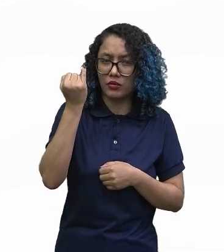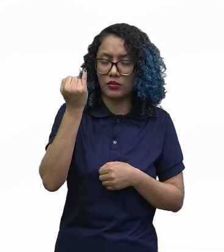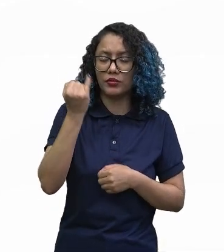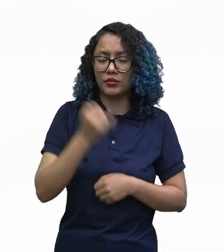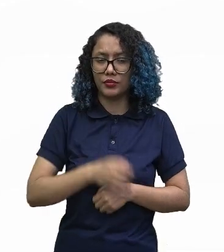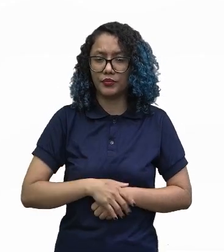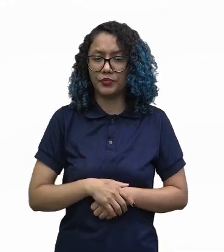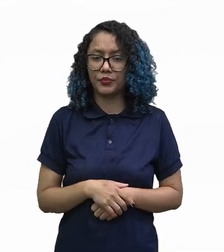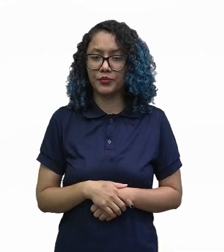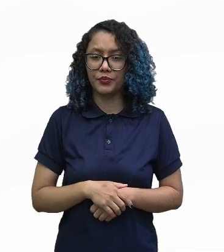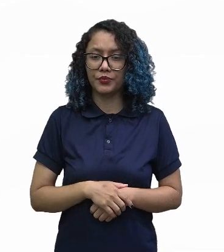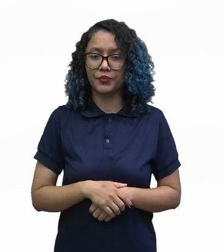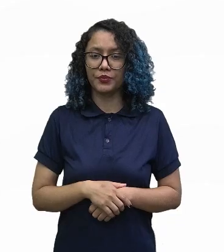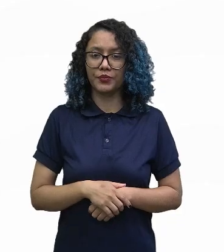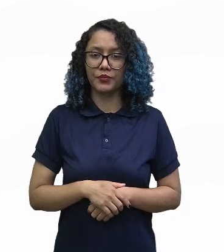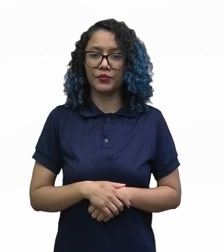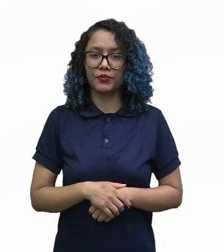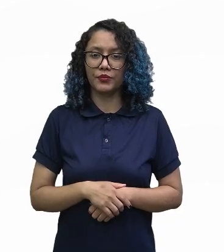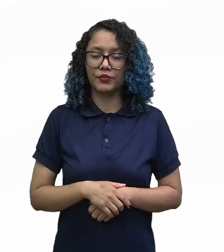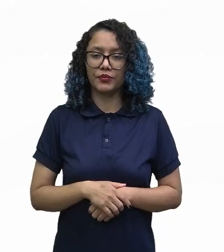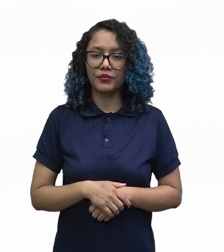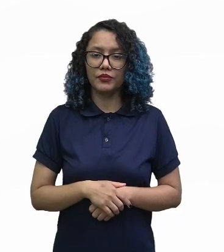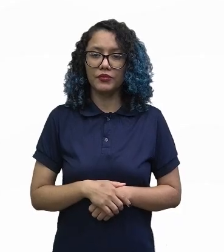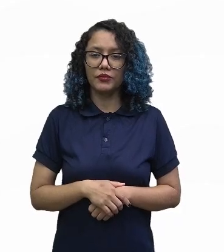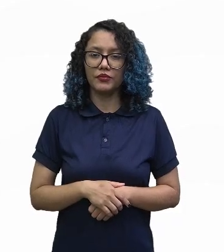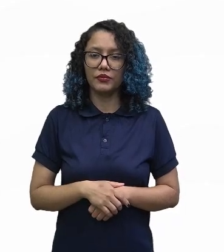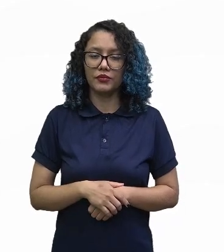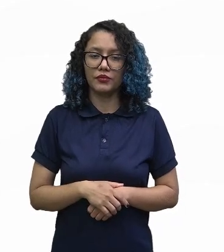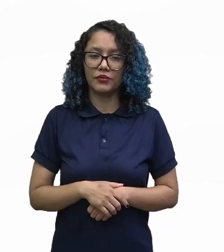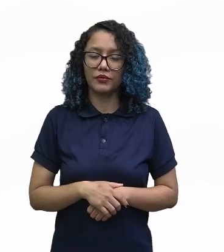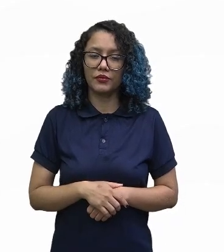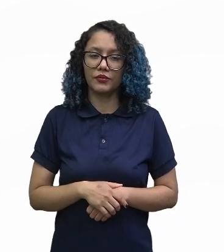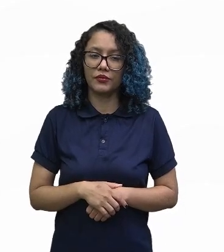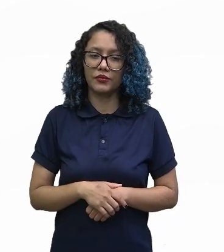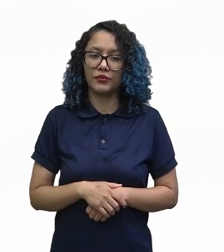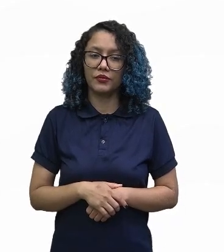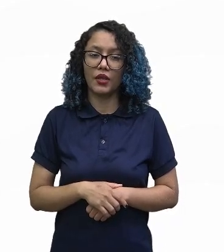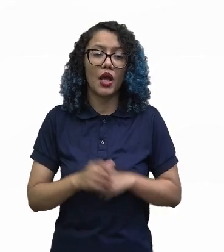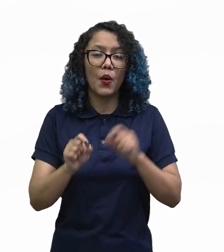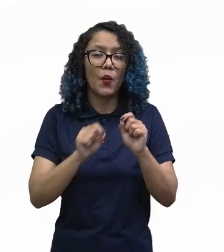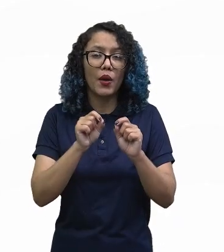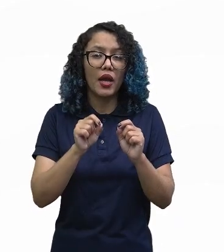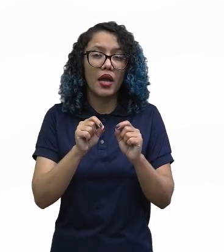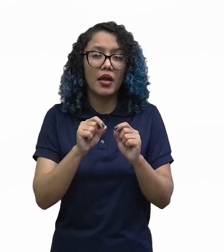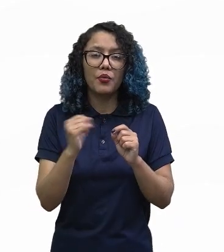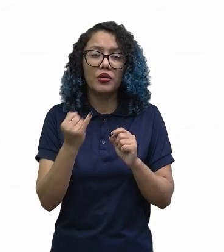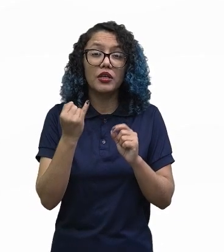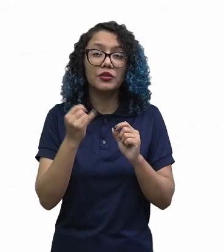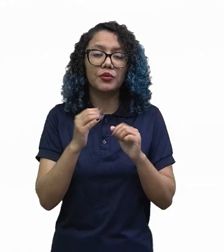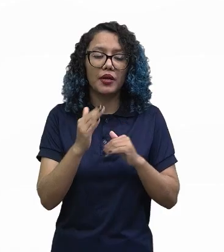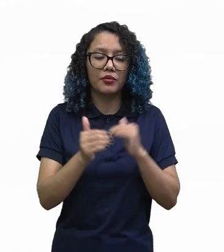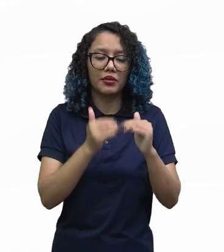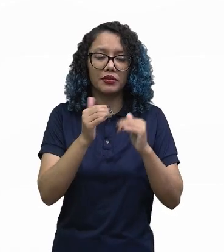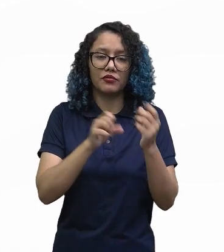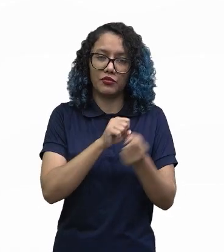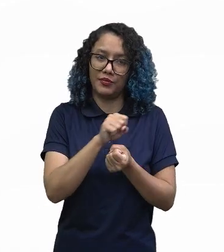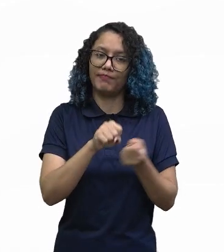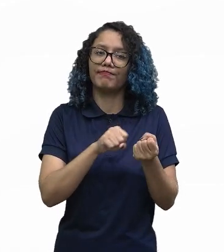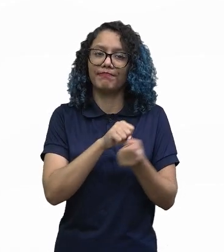ponto fundamental, né, que é a sustentabilidade, o